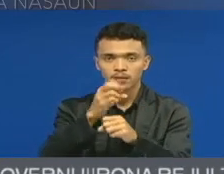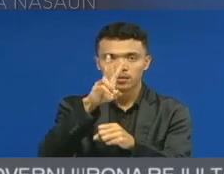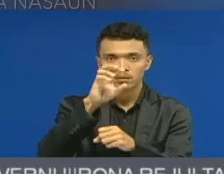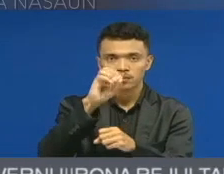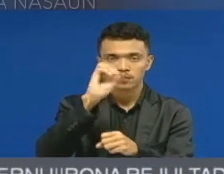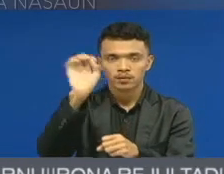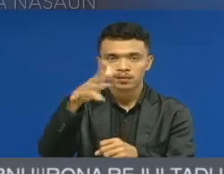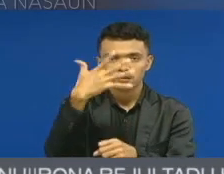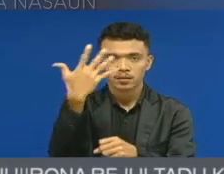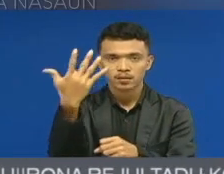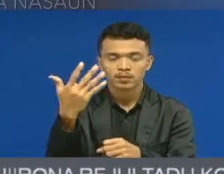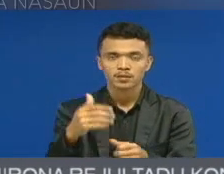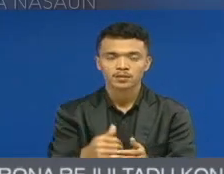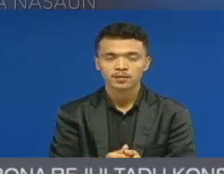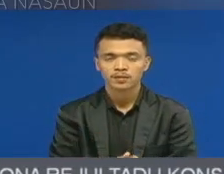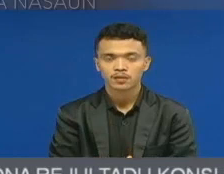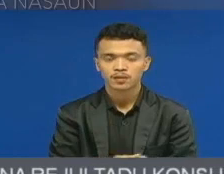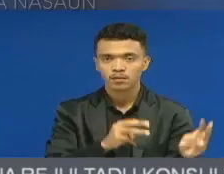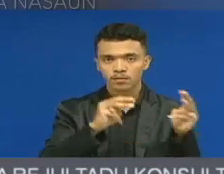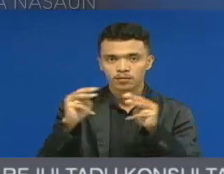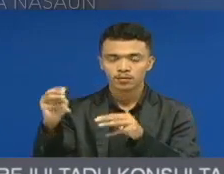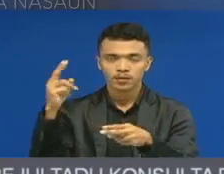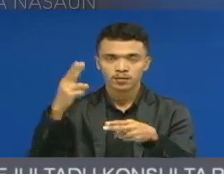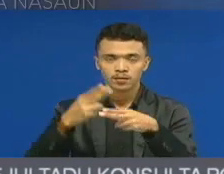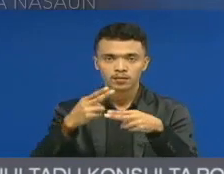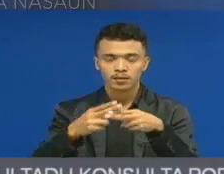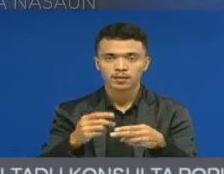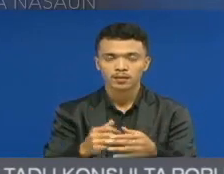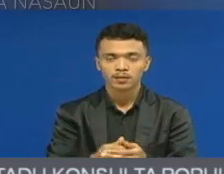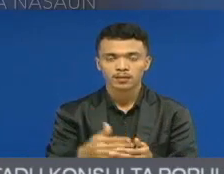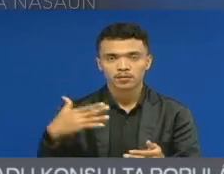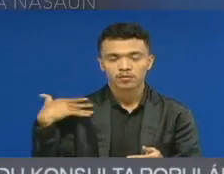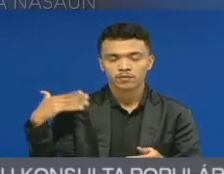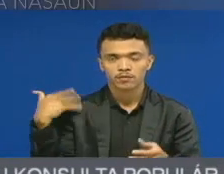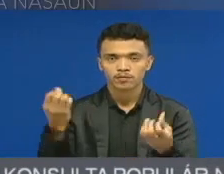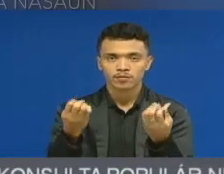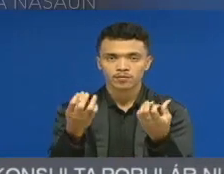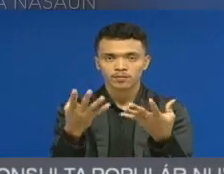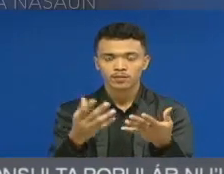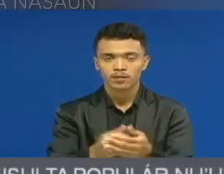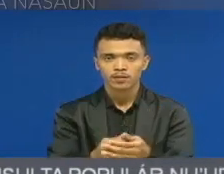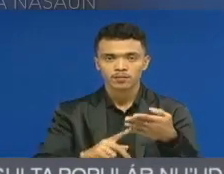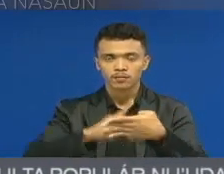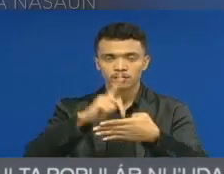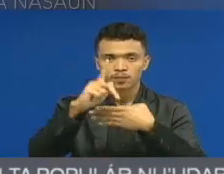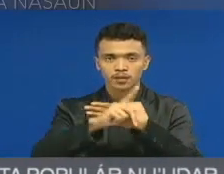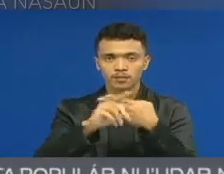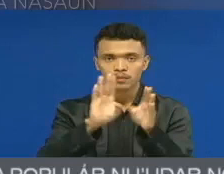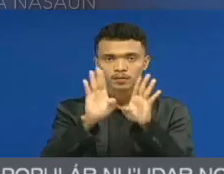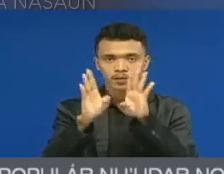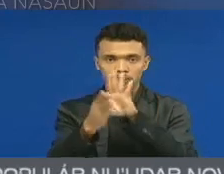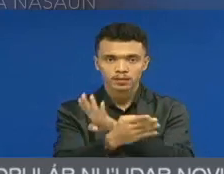ba parma youth tamba hare ba to involve foi insa sira bara kleta e então programa ida nei sai nesan